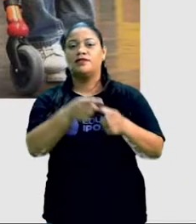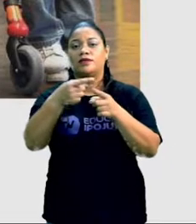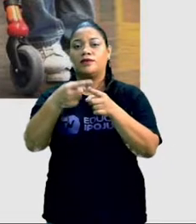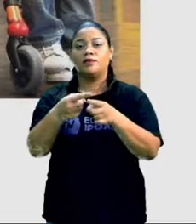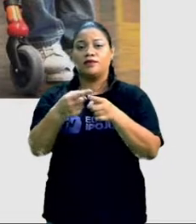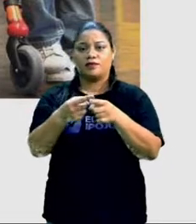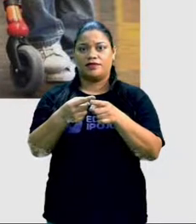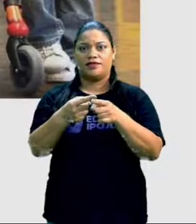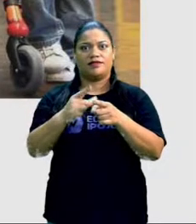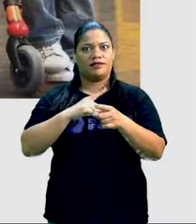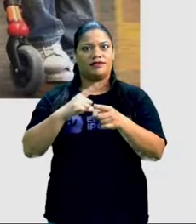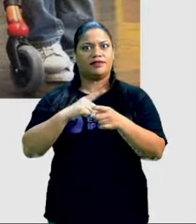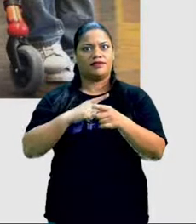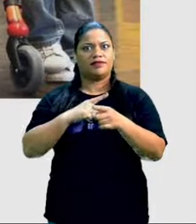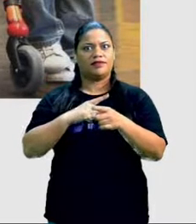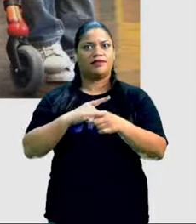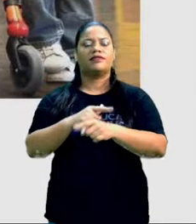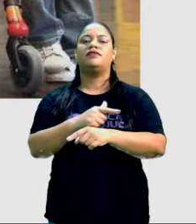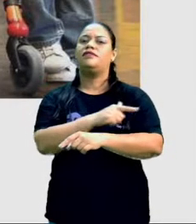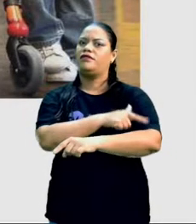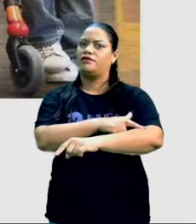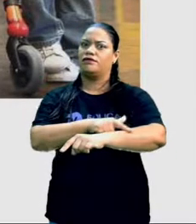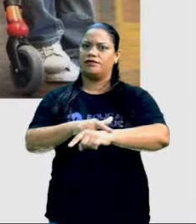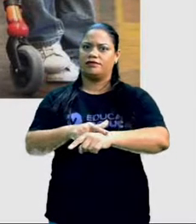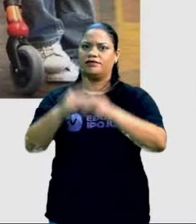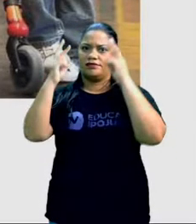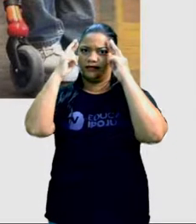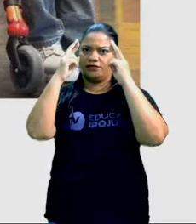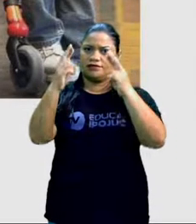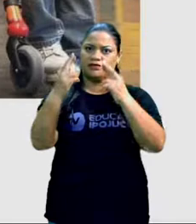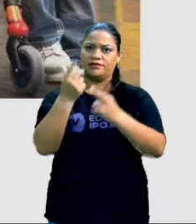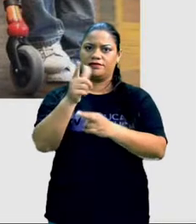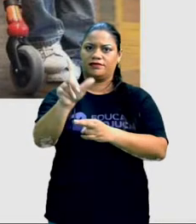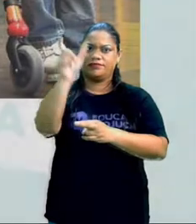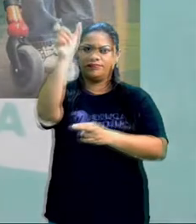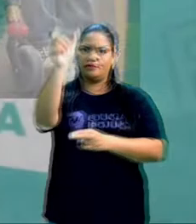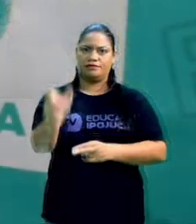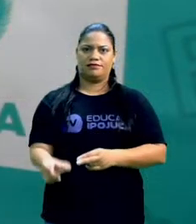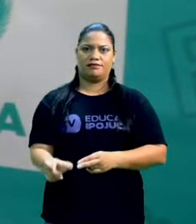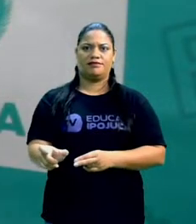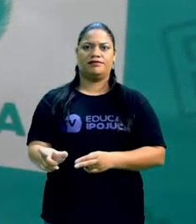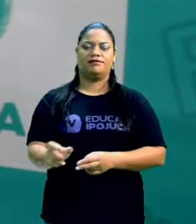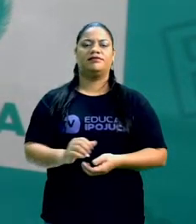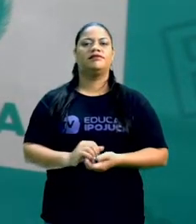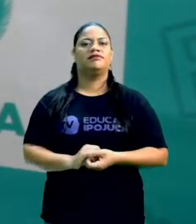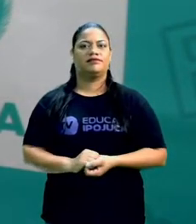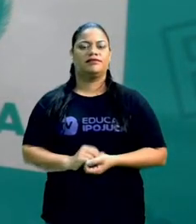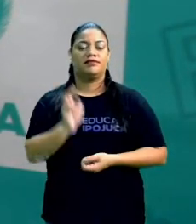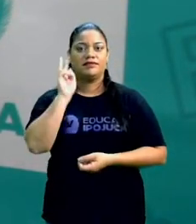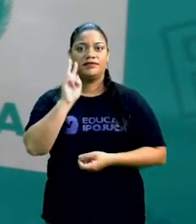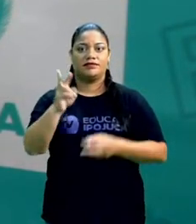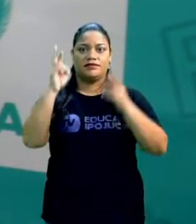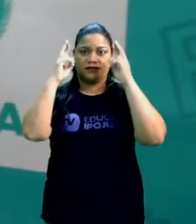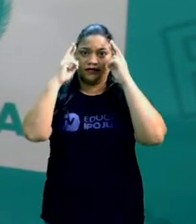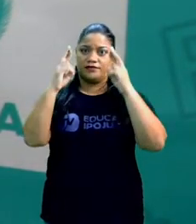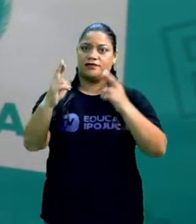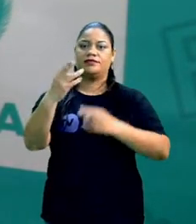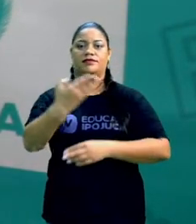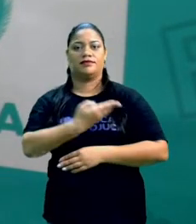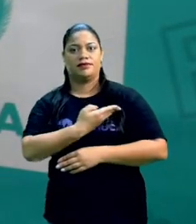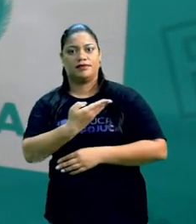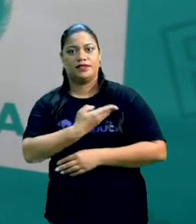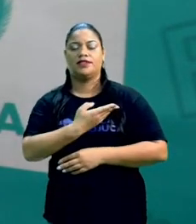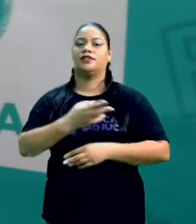porquê de termos que nos educar a respeitar o próximo. A gente vê muito isso. Respeite seu